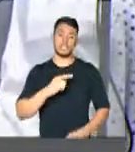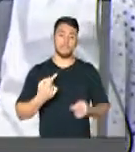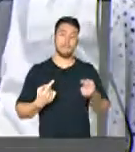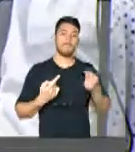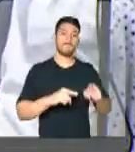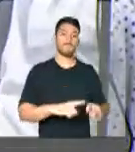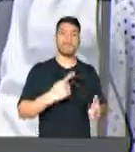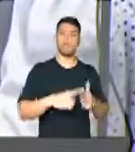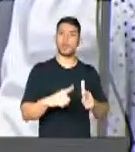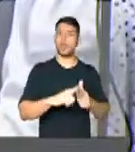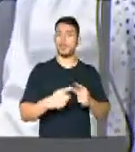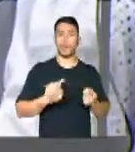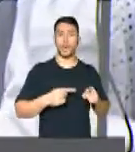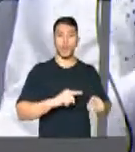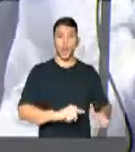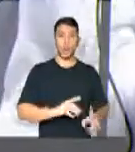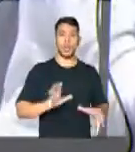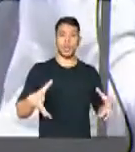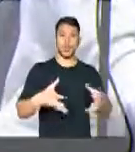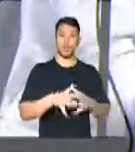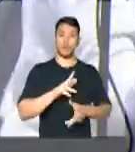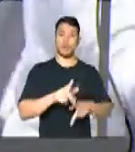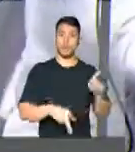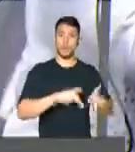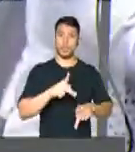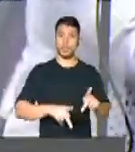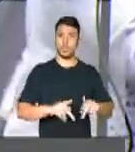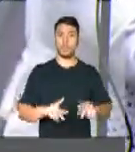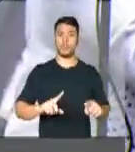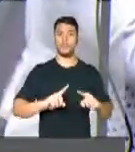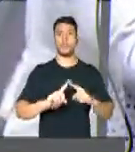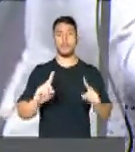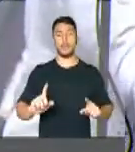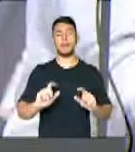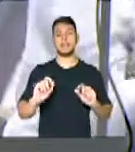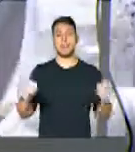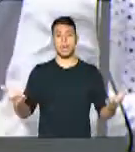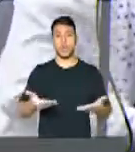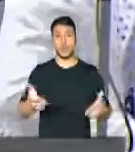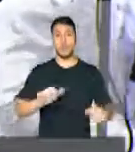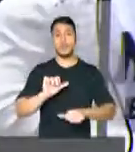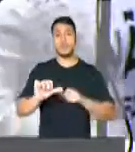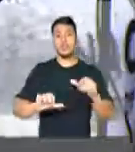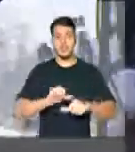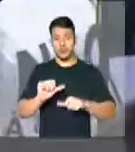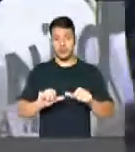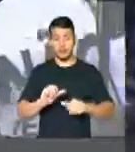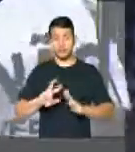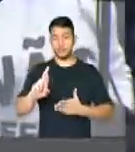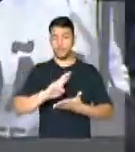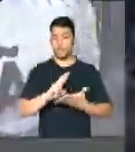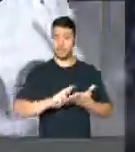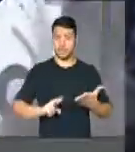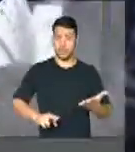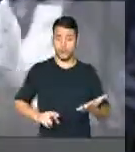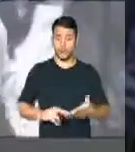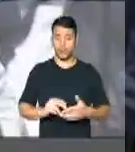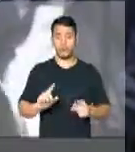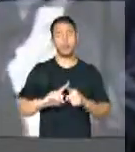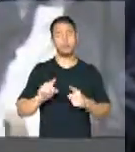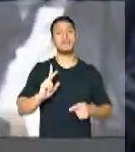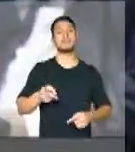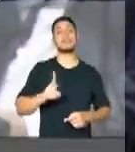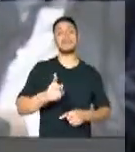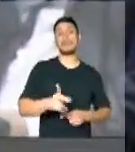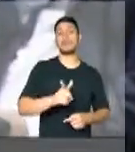receber o abono salarial com dois salários mínimos. Houve uma mudança no relatório do relator Samuel Moreira, mas